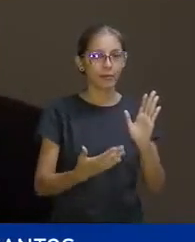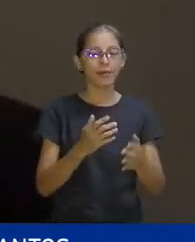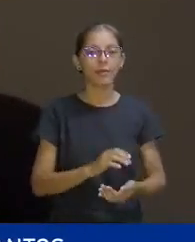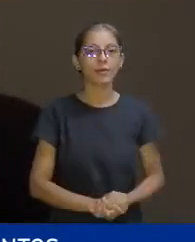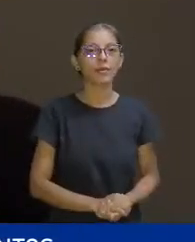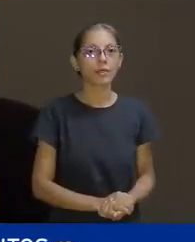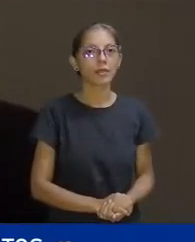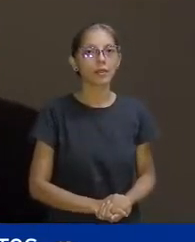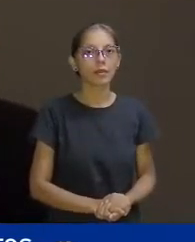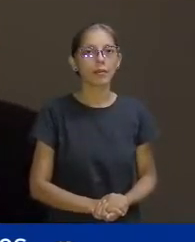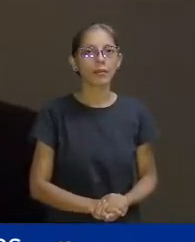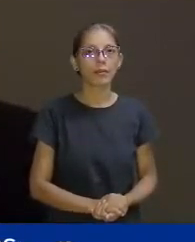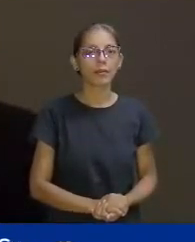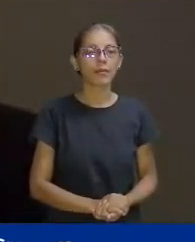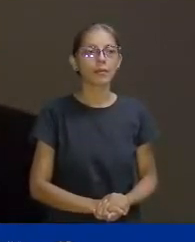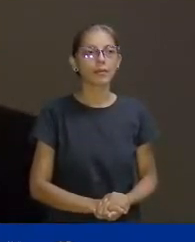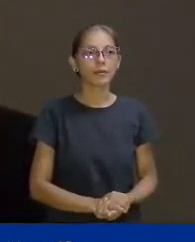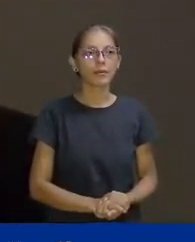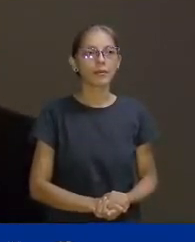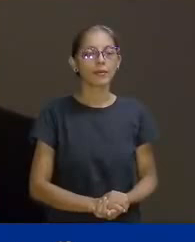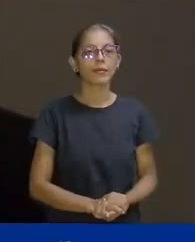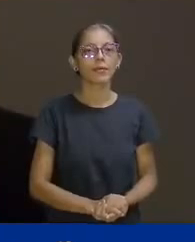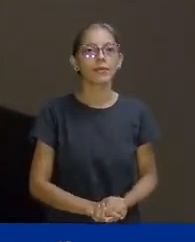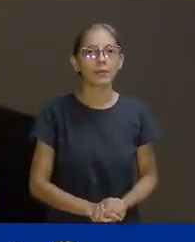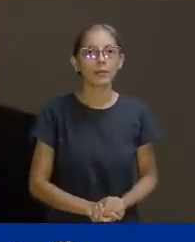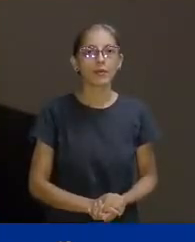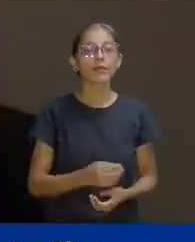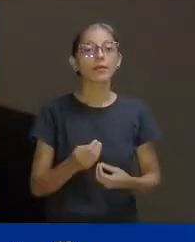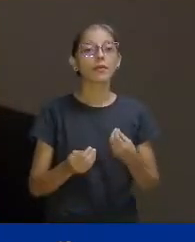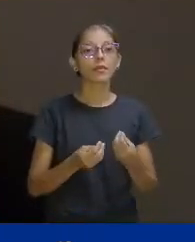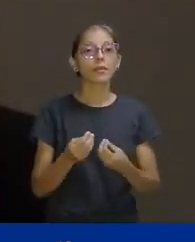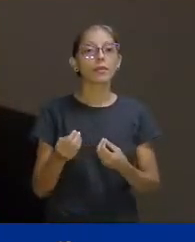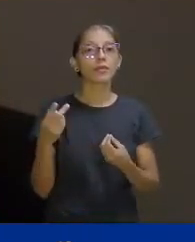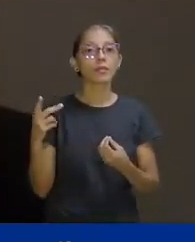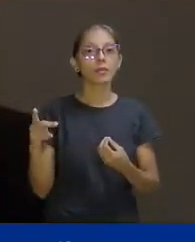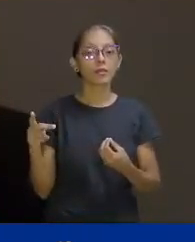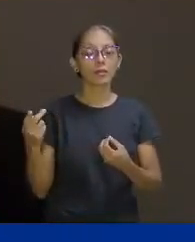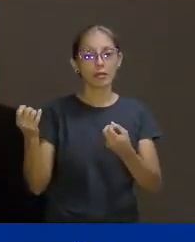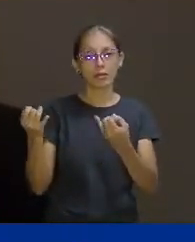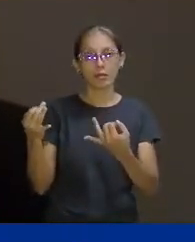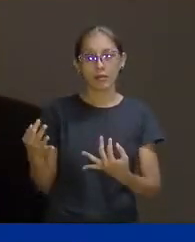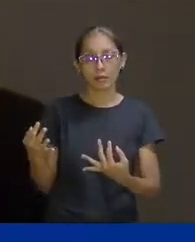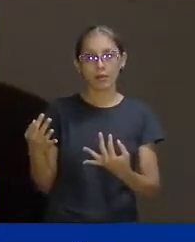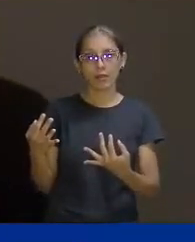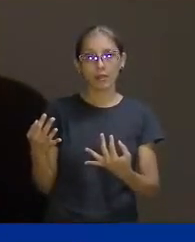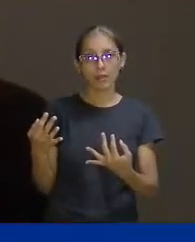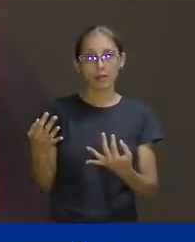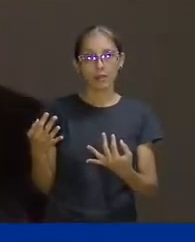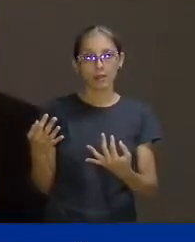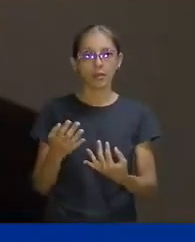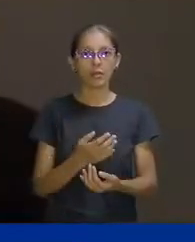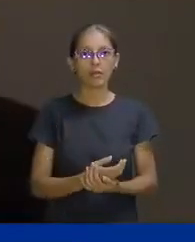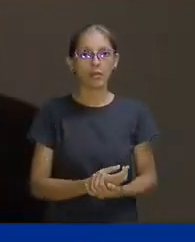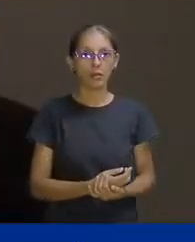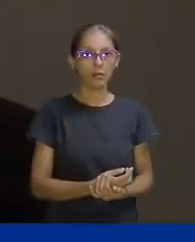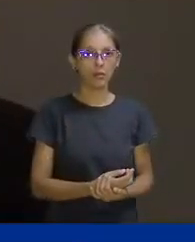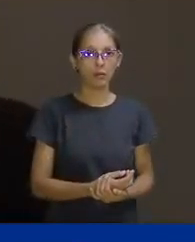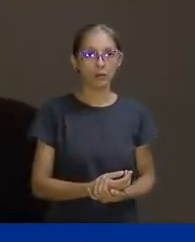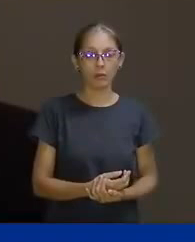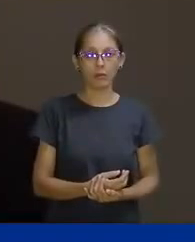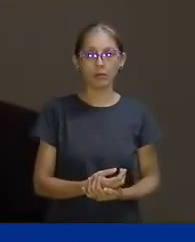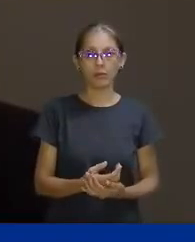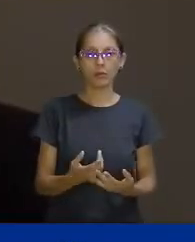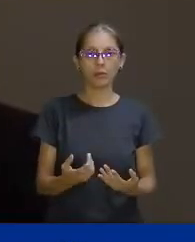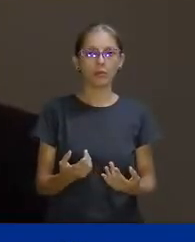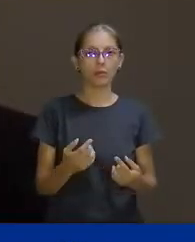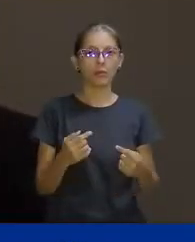fundamentação exposta na decisão recorrida para justificar esse afastamento da incidência dos precedentes na espécie, conforme se verifica no